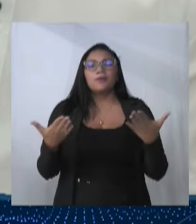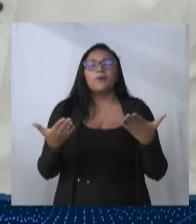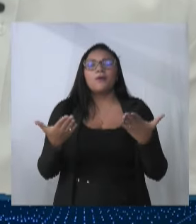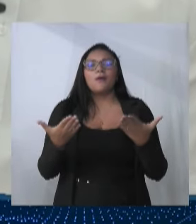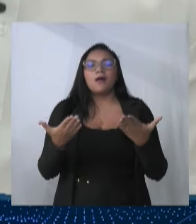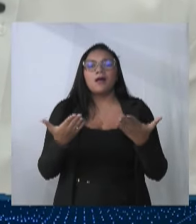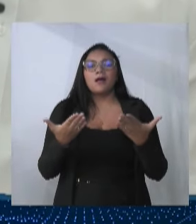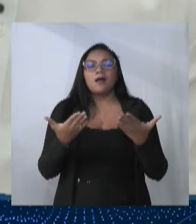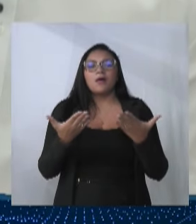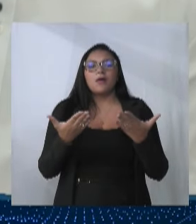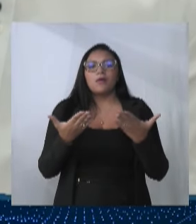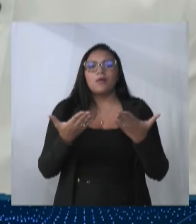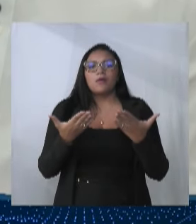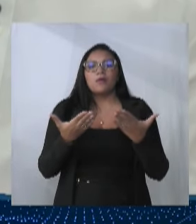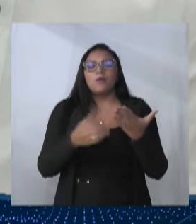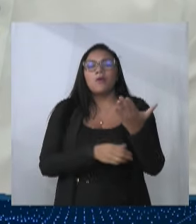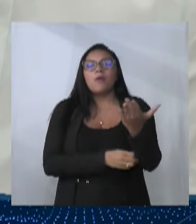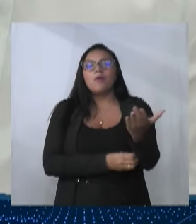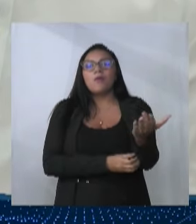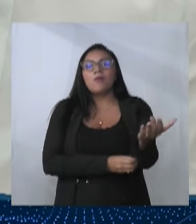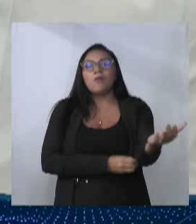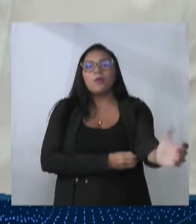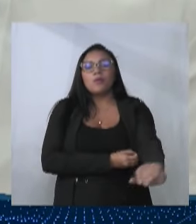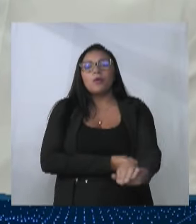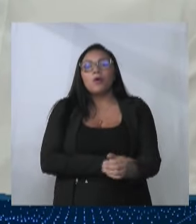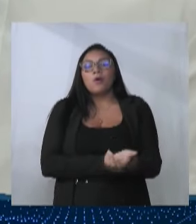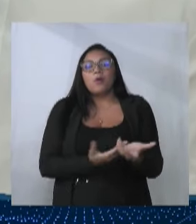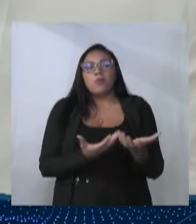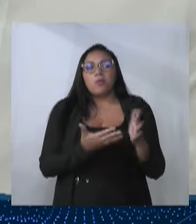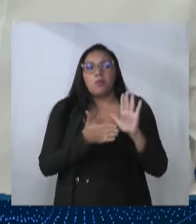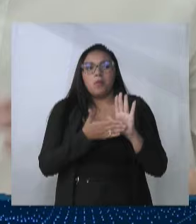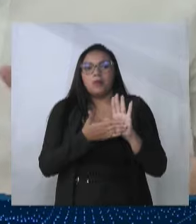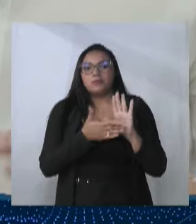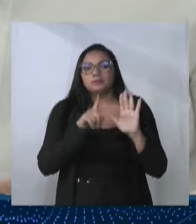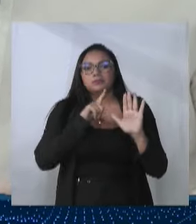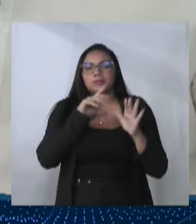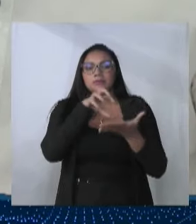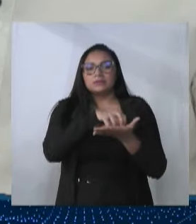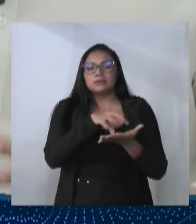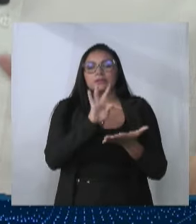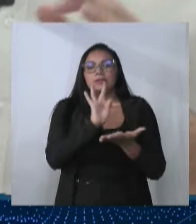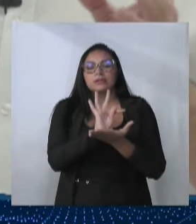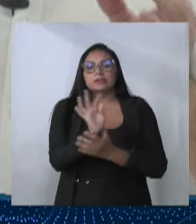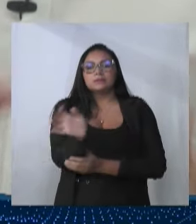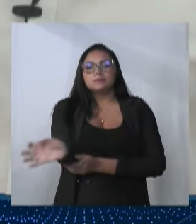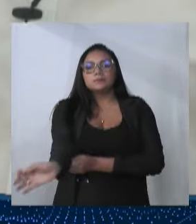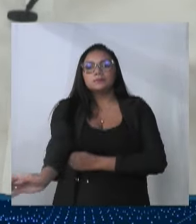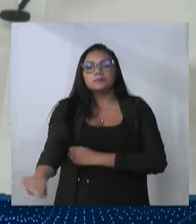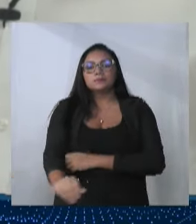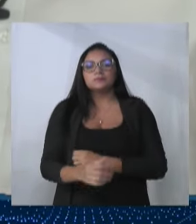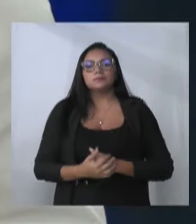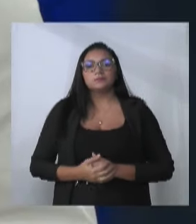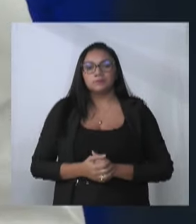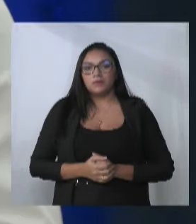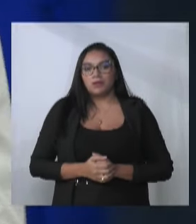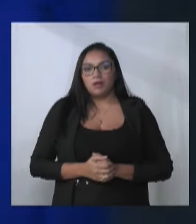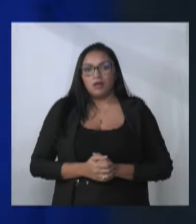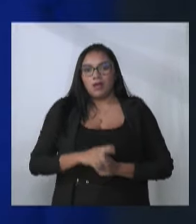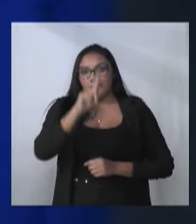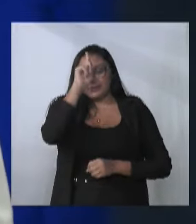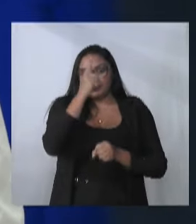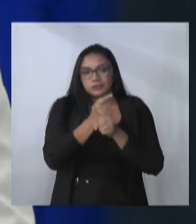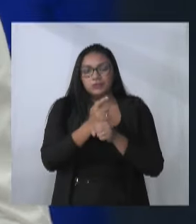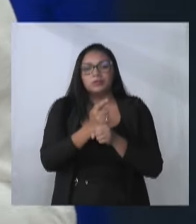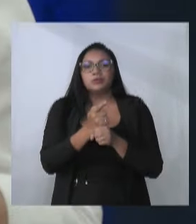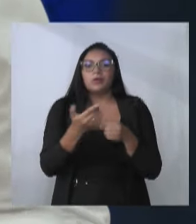o modelo para o centro de Teresina que você busca em sua administração? Sinaldo, nem a gestão do governo do estado do PT, nem